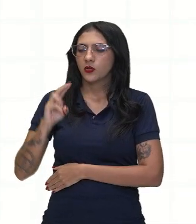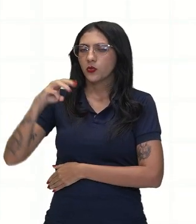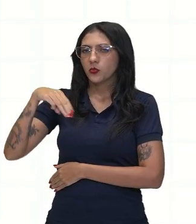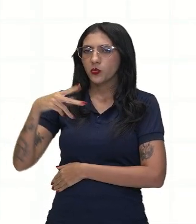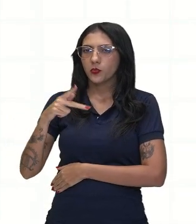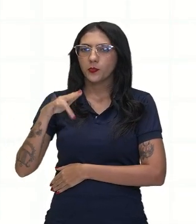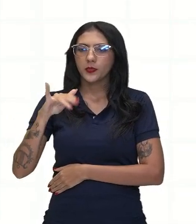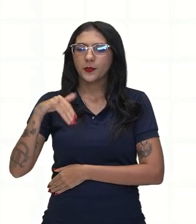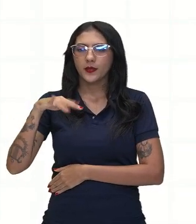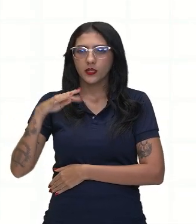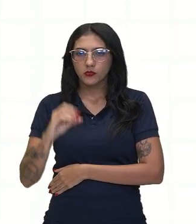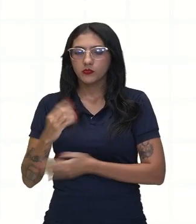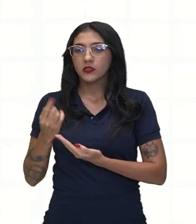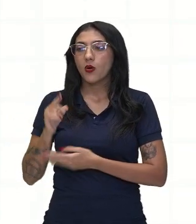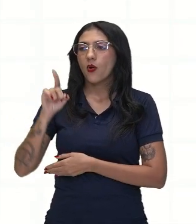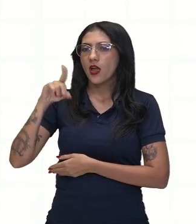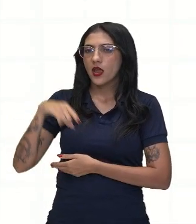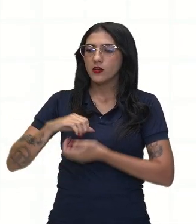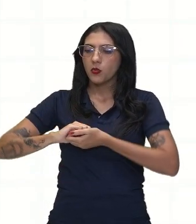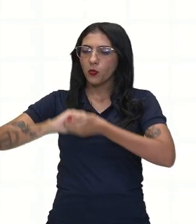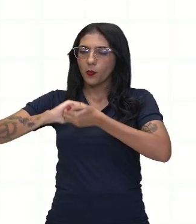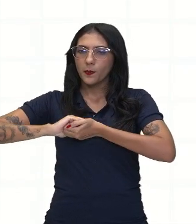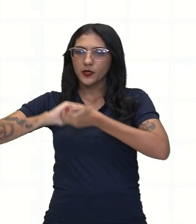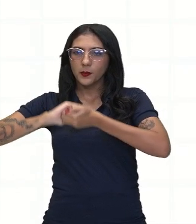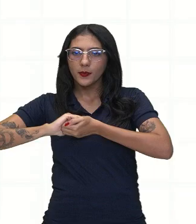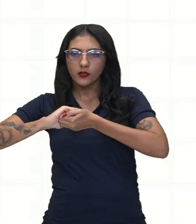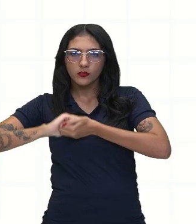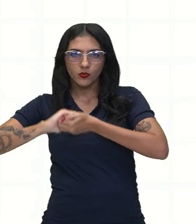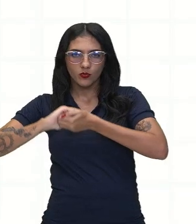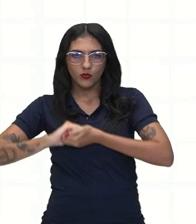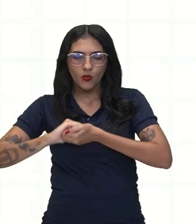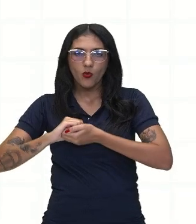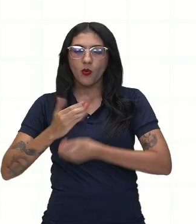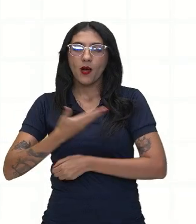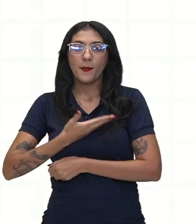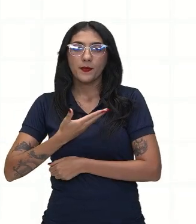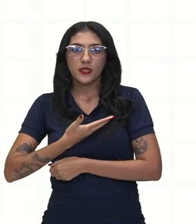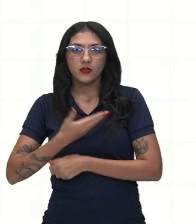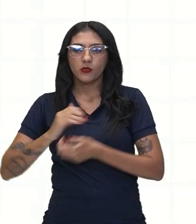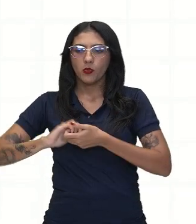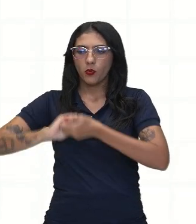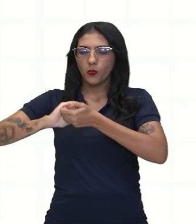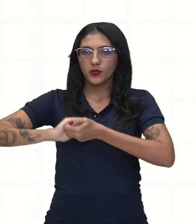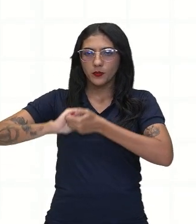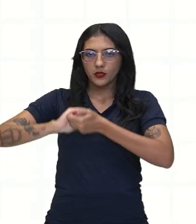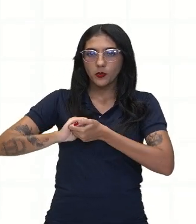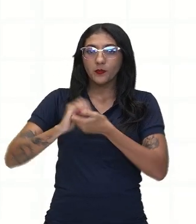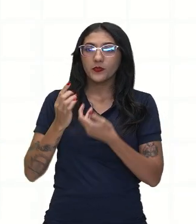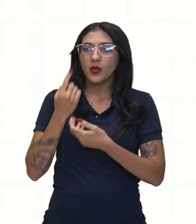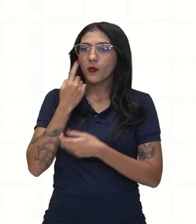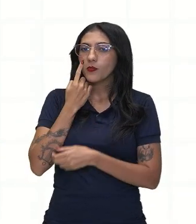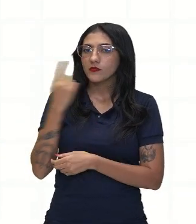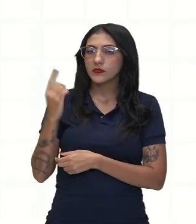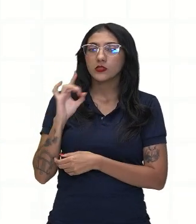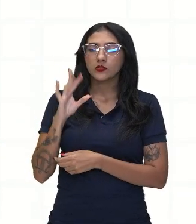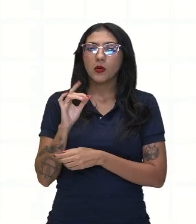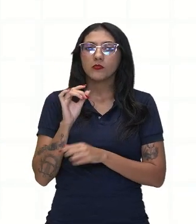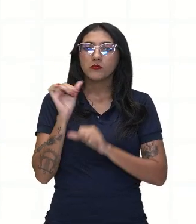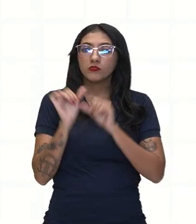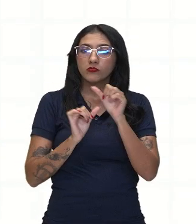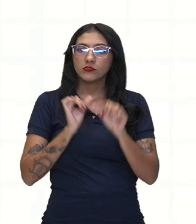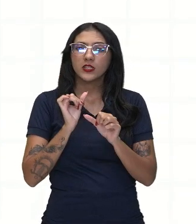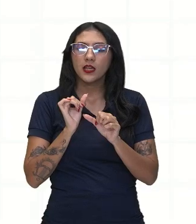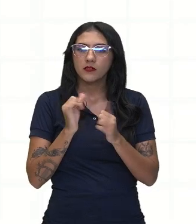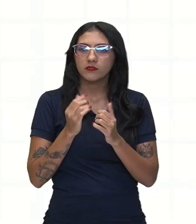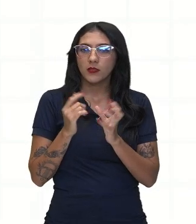ele cumprimentou seu amigo, ele saudou seu amigo, ele fez uma saudação. Nós tivemos aqui então a alteração da letra